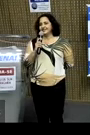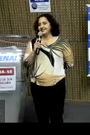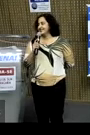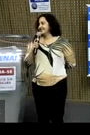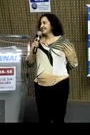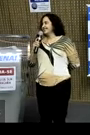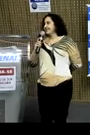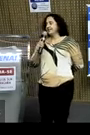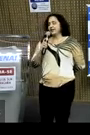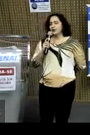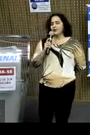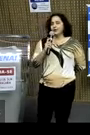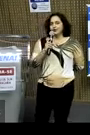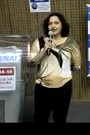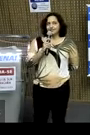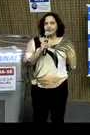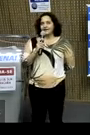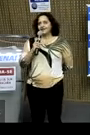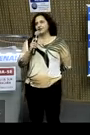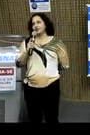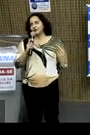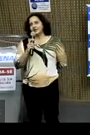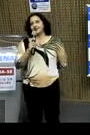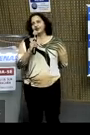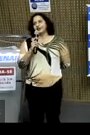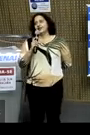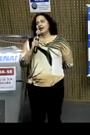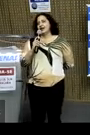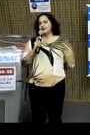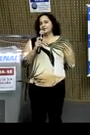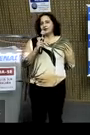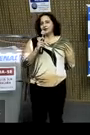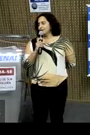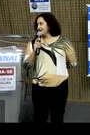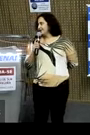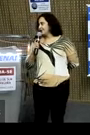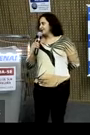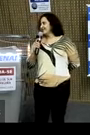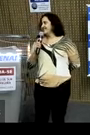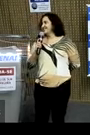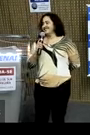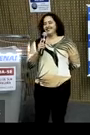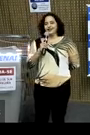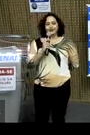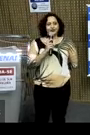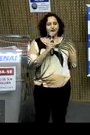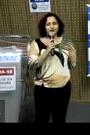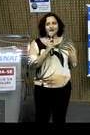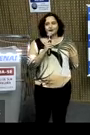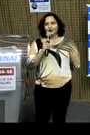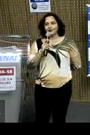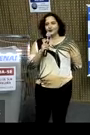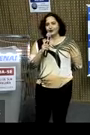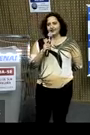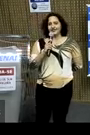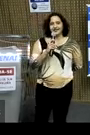Juliana, que está comigo já na nossa unidade há mais de um ano, né, Ju? E hoje nós vamos falar